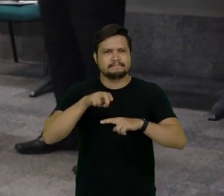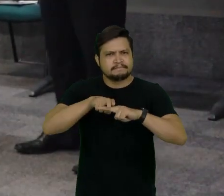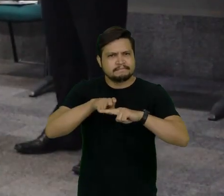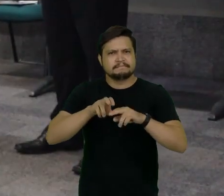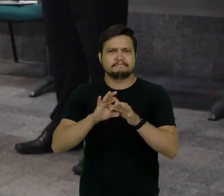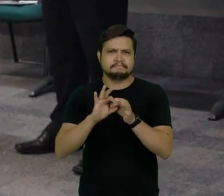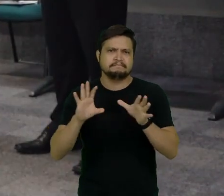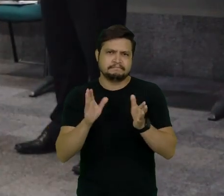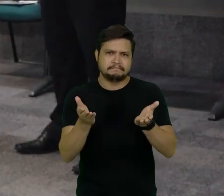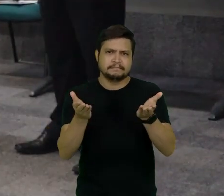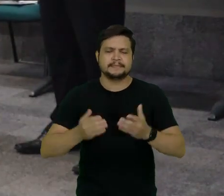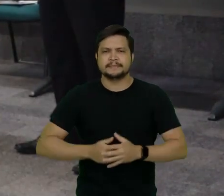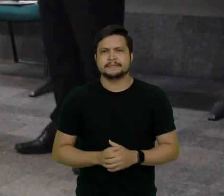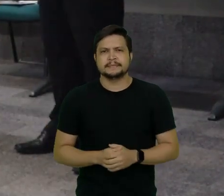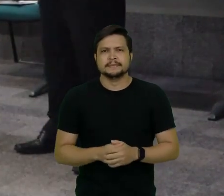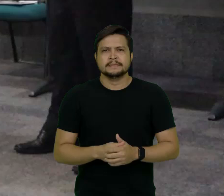Podem sentar.